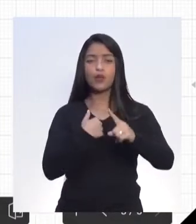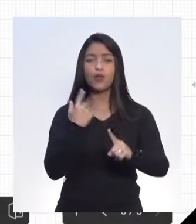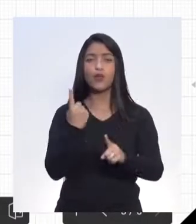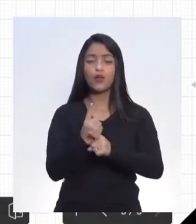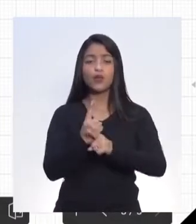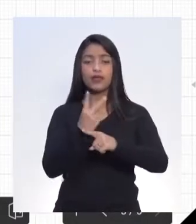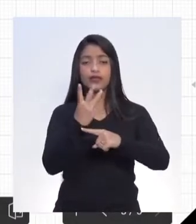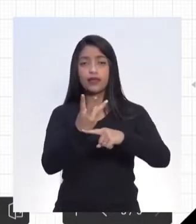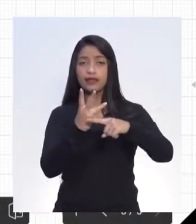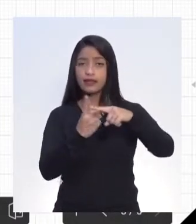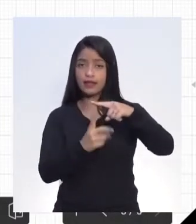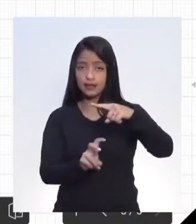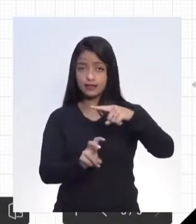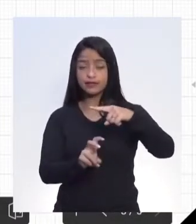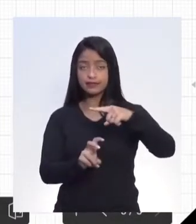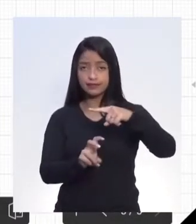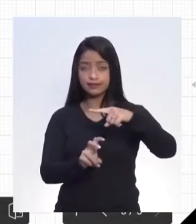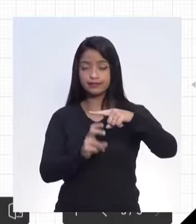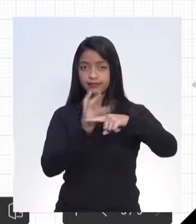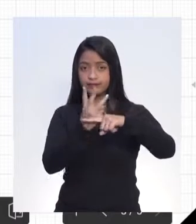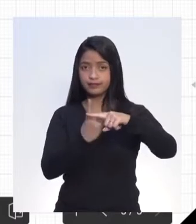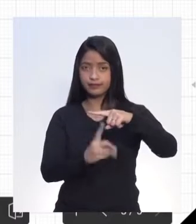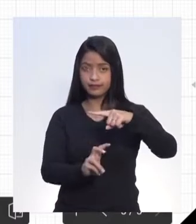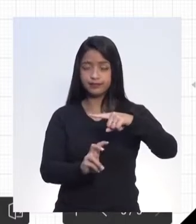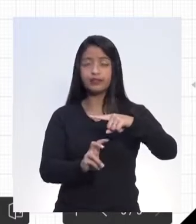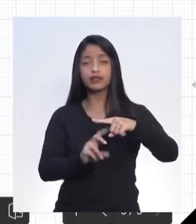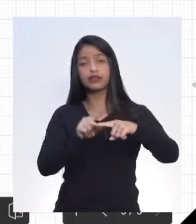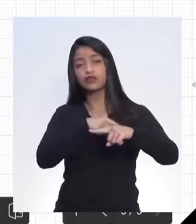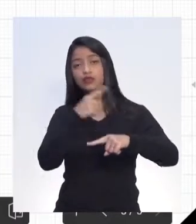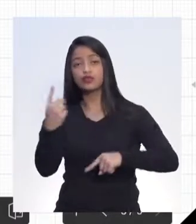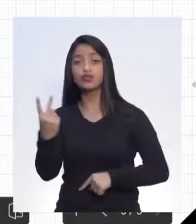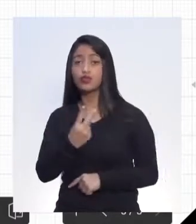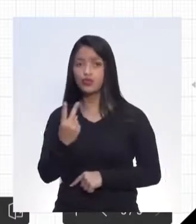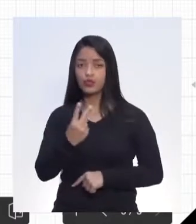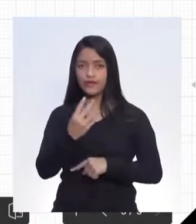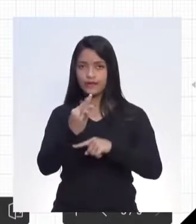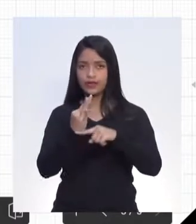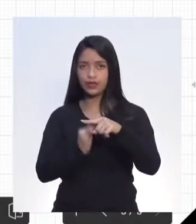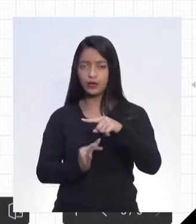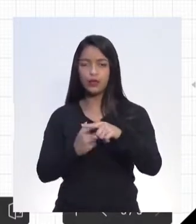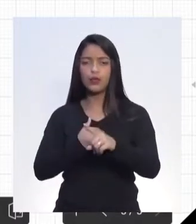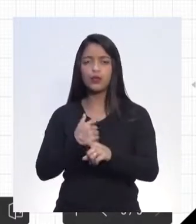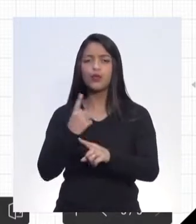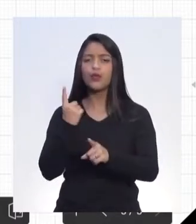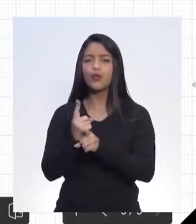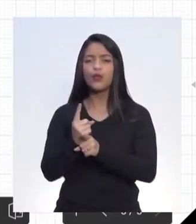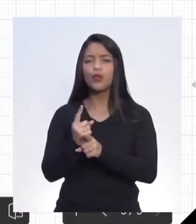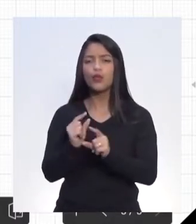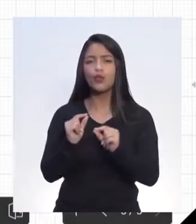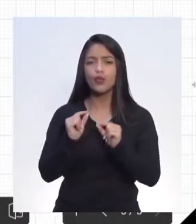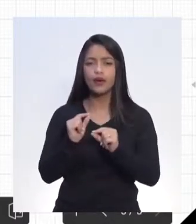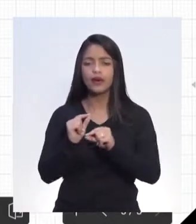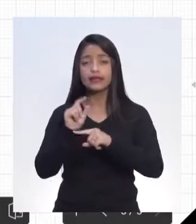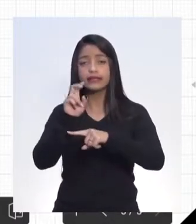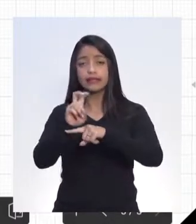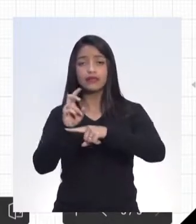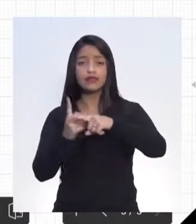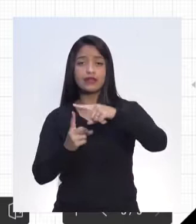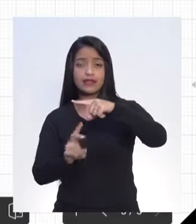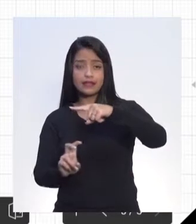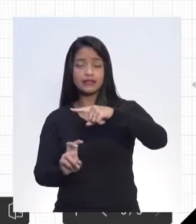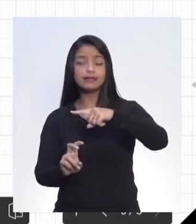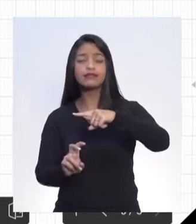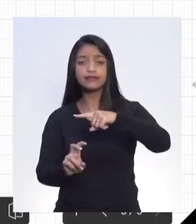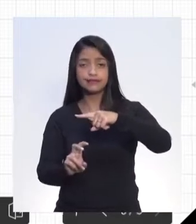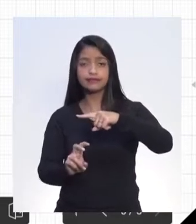3/15. 3/15 é a fração equivalente. Para a segunda fração, 1/3, encontramos a fração 5/15,